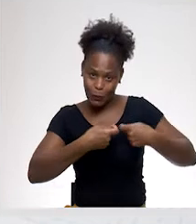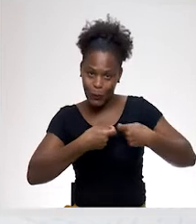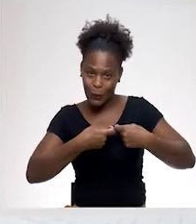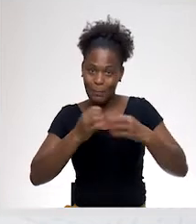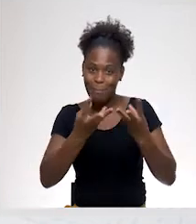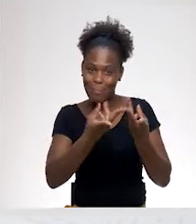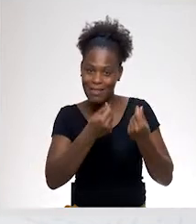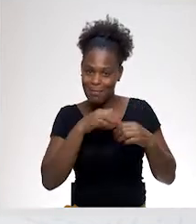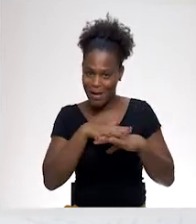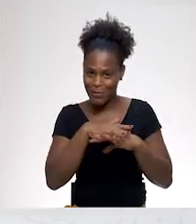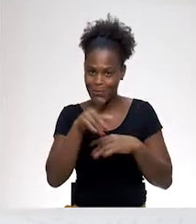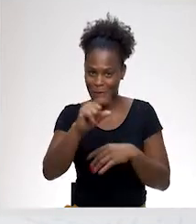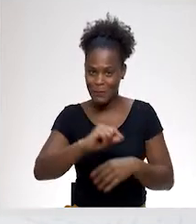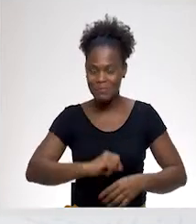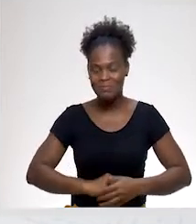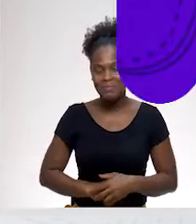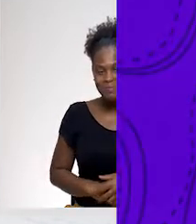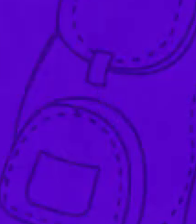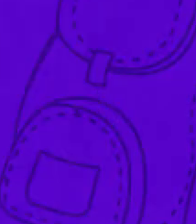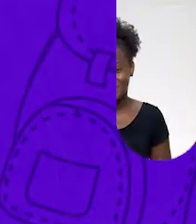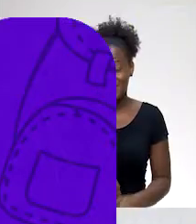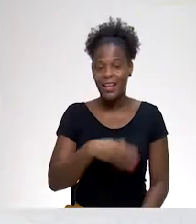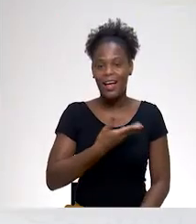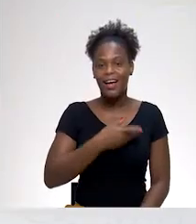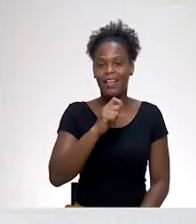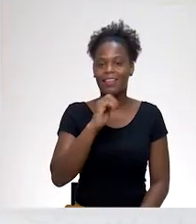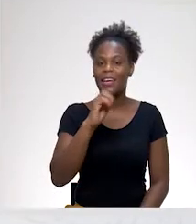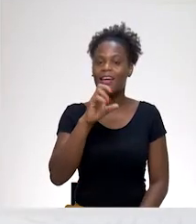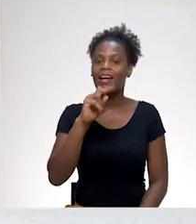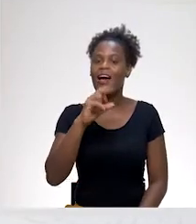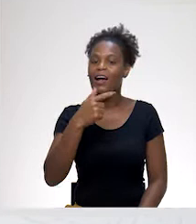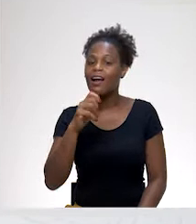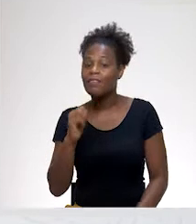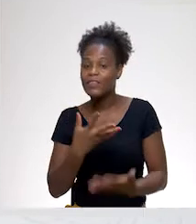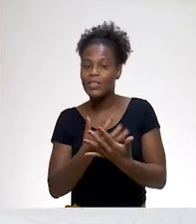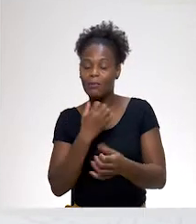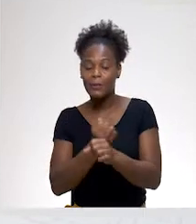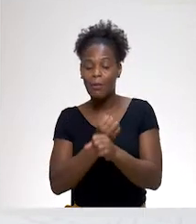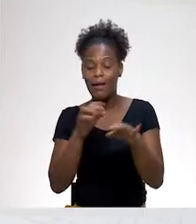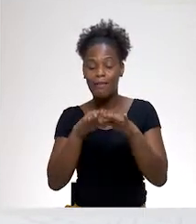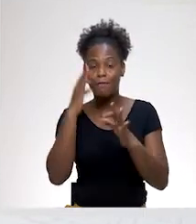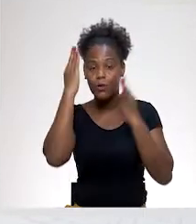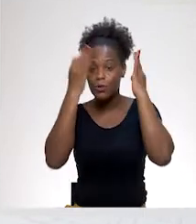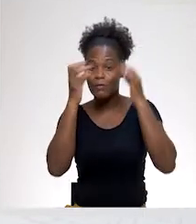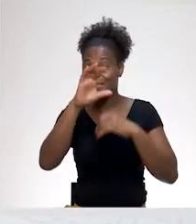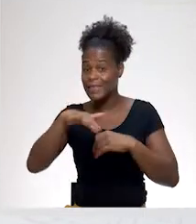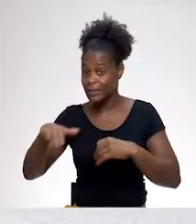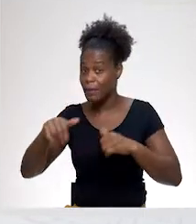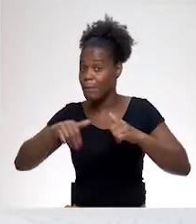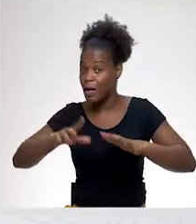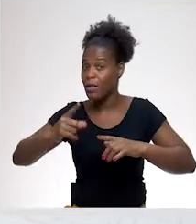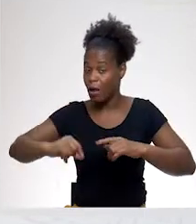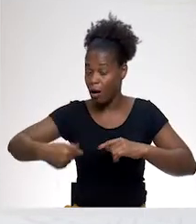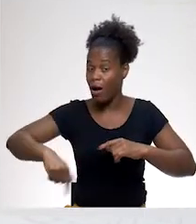físico e matemático. René Descartes destacou-se com trabalhos a nível da filosofia e da ciência,